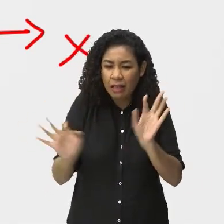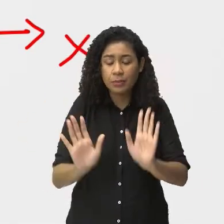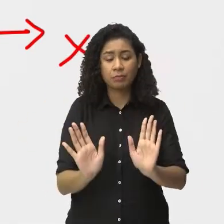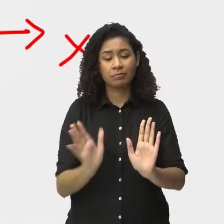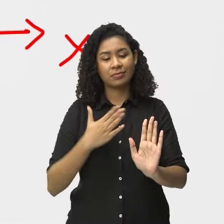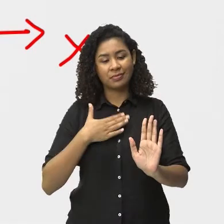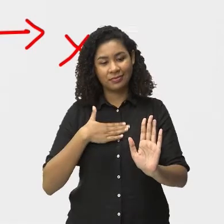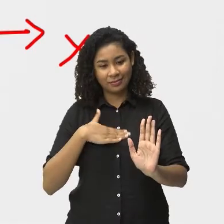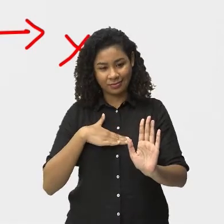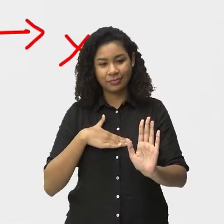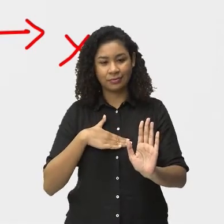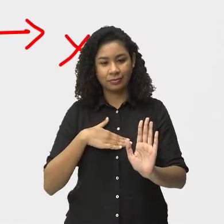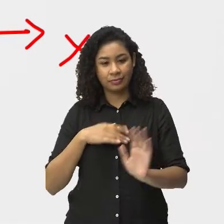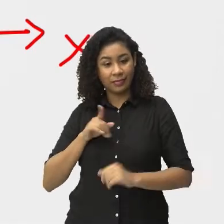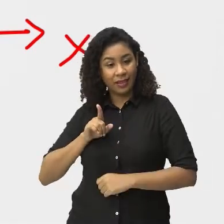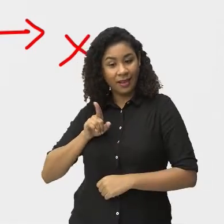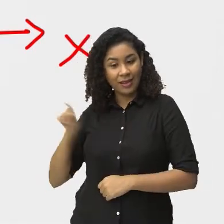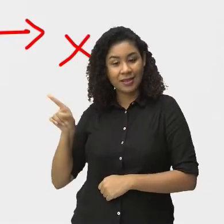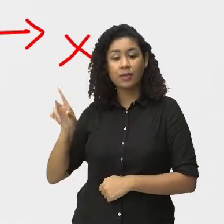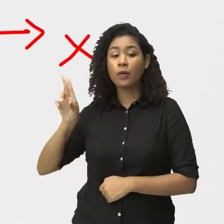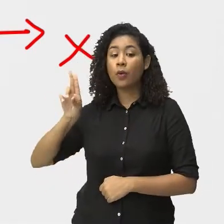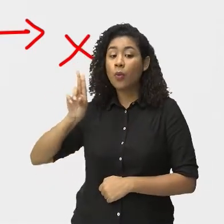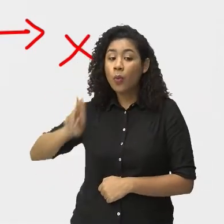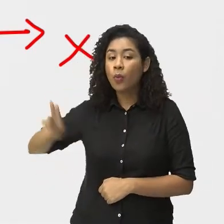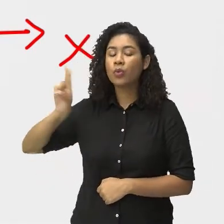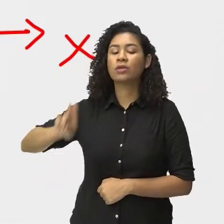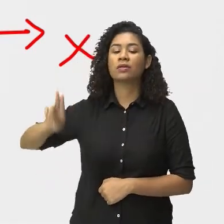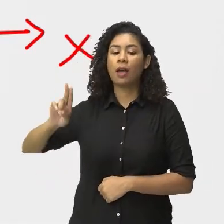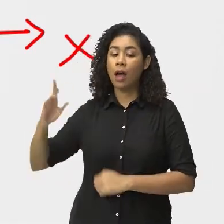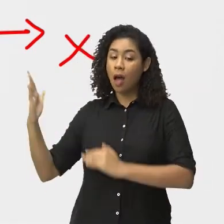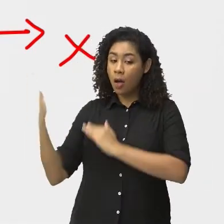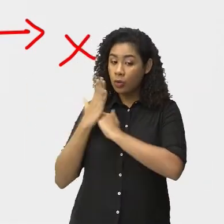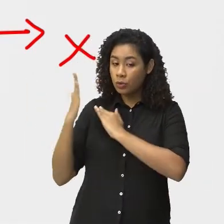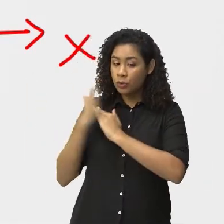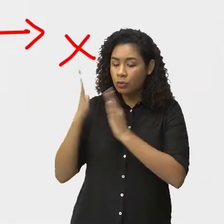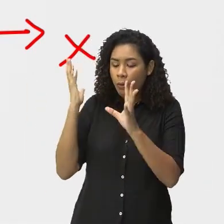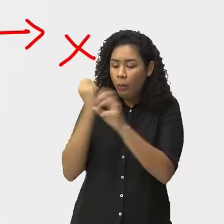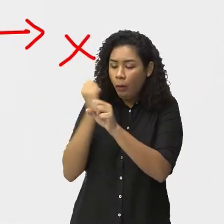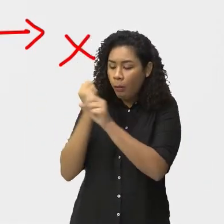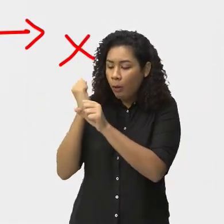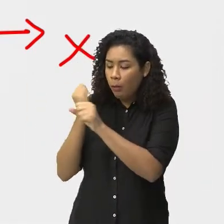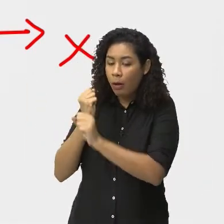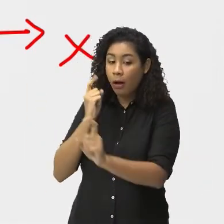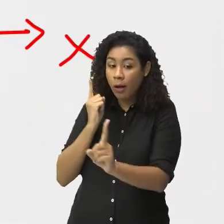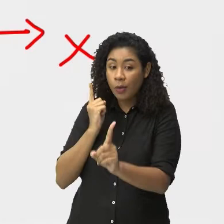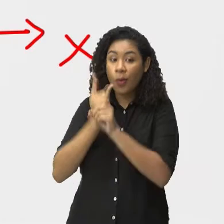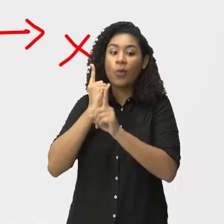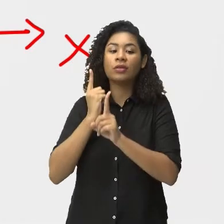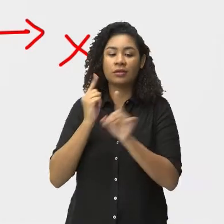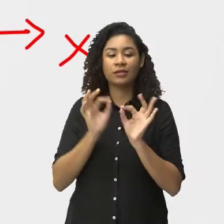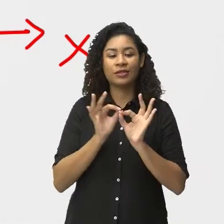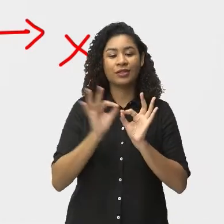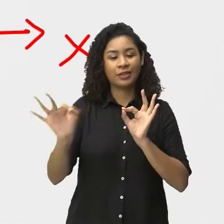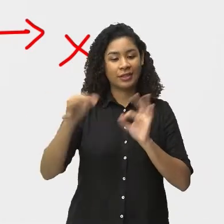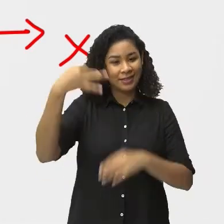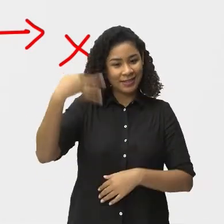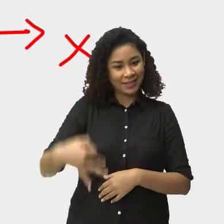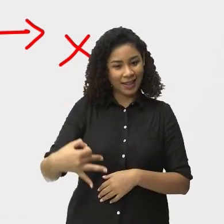Mas é o que a gente vai usar para encontrar essa distância, tá